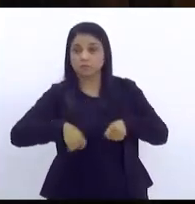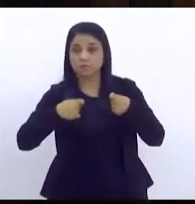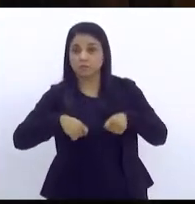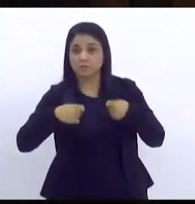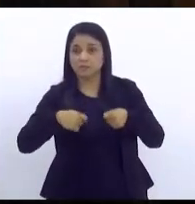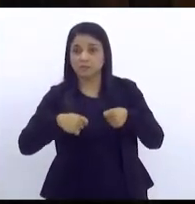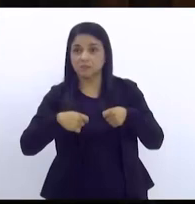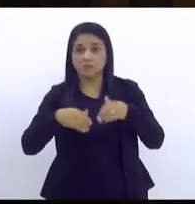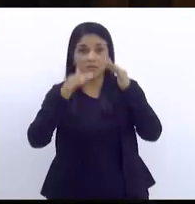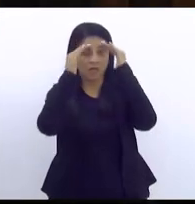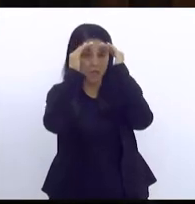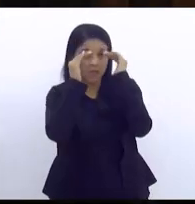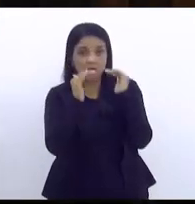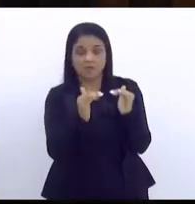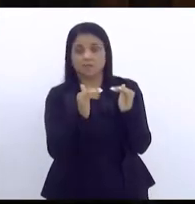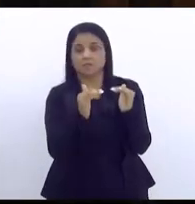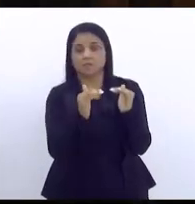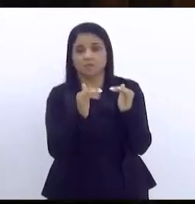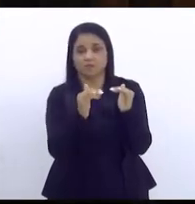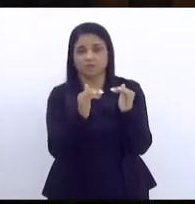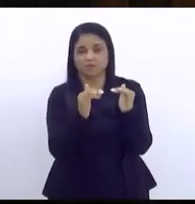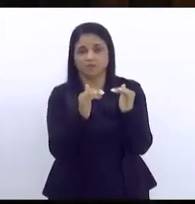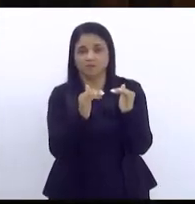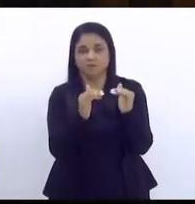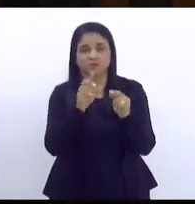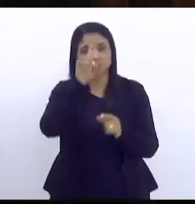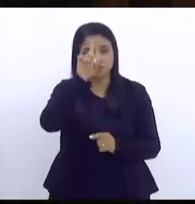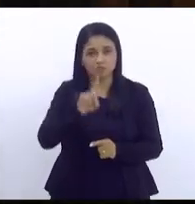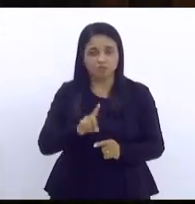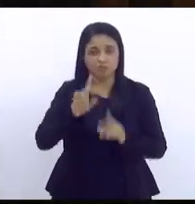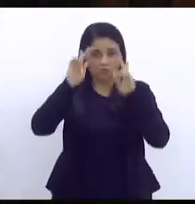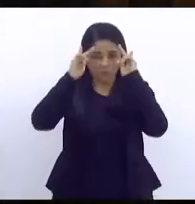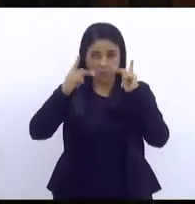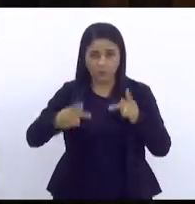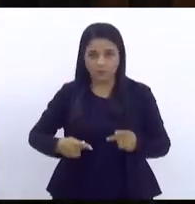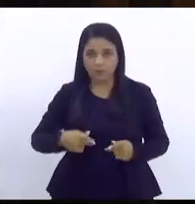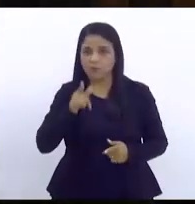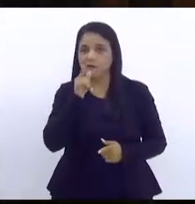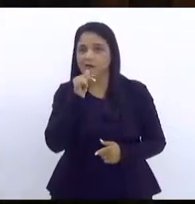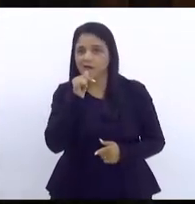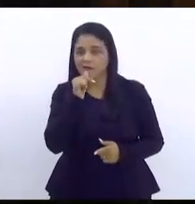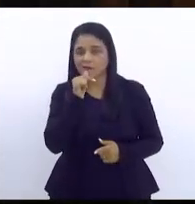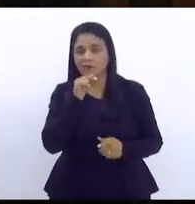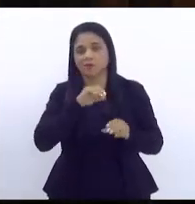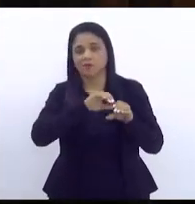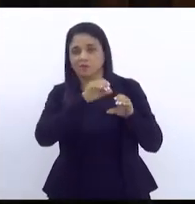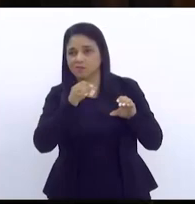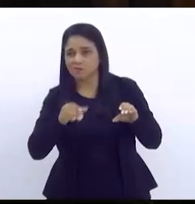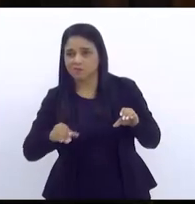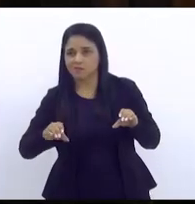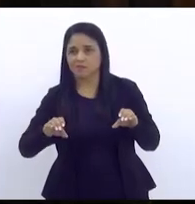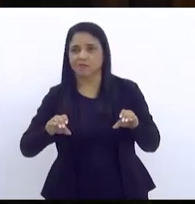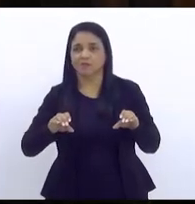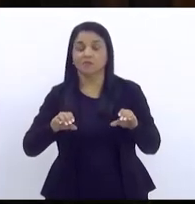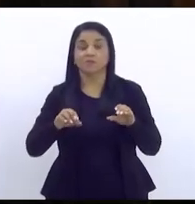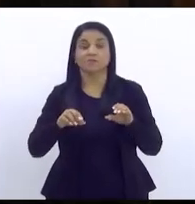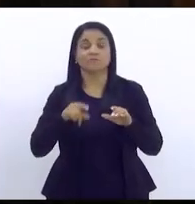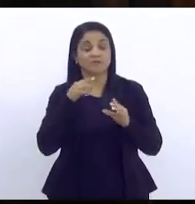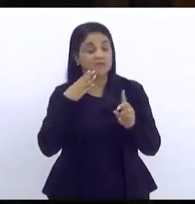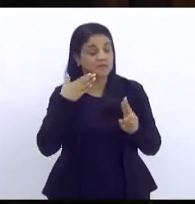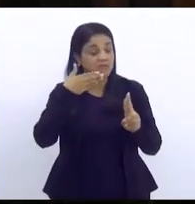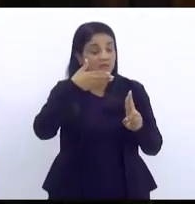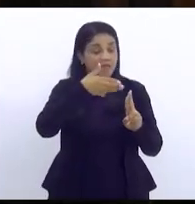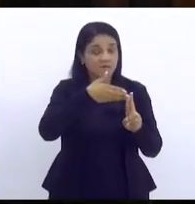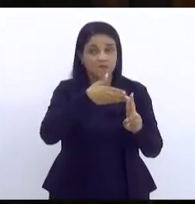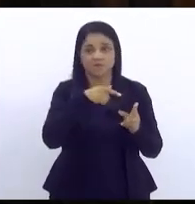em responsabilização do direito humano à água e ao saneamento é por meio desses referenciais